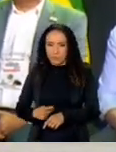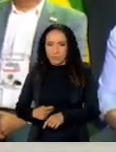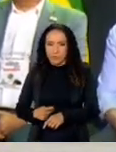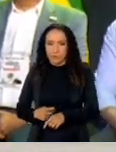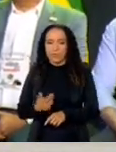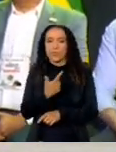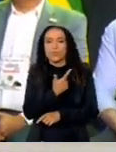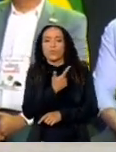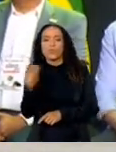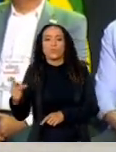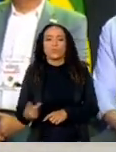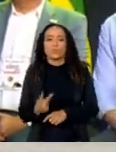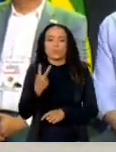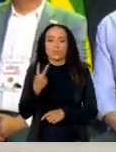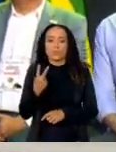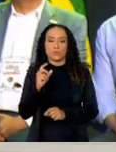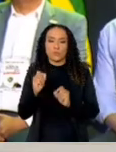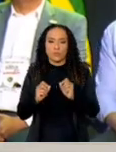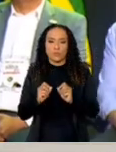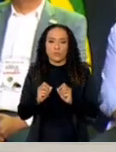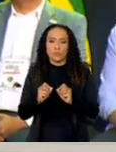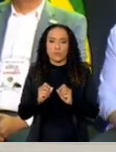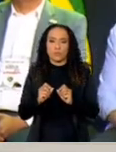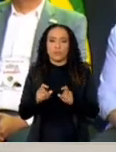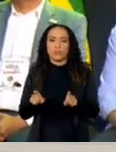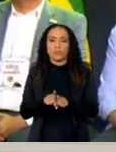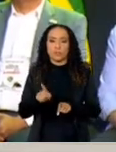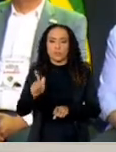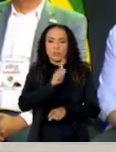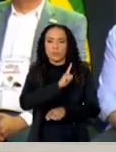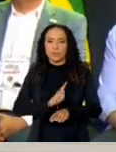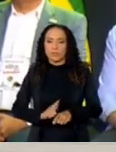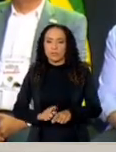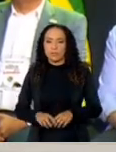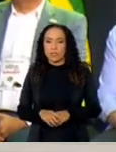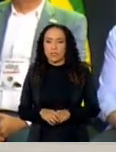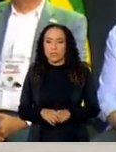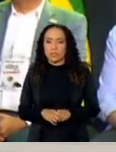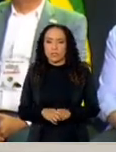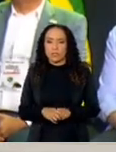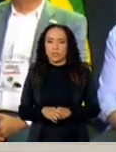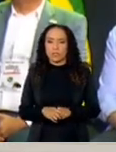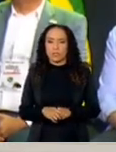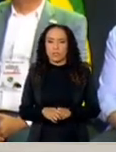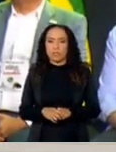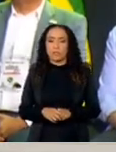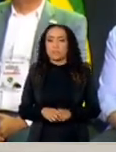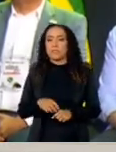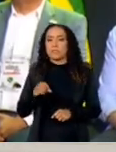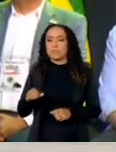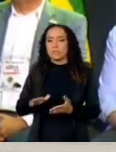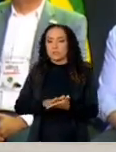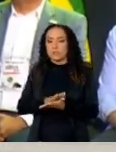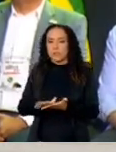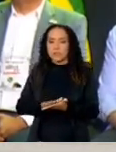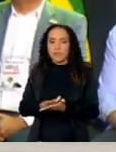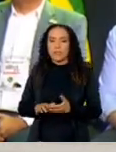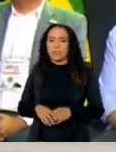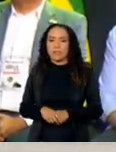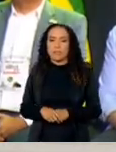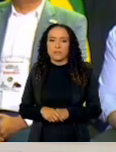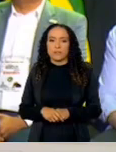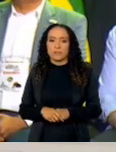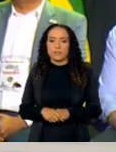Bolsonaro, liberasse esse recurso. Mesmo esse recurso já estando atestado pelo ministro Paulo Guedes, que era o